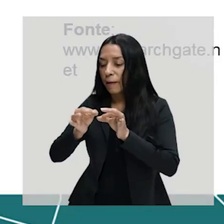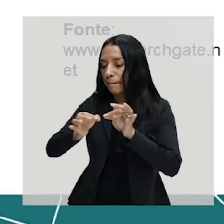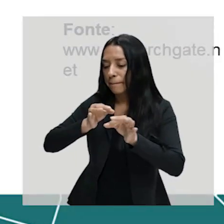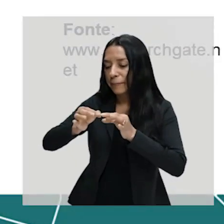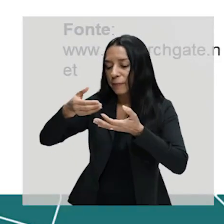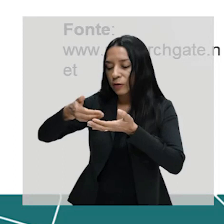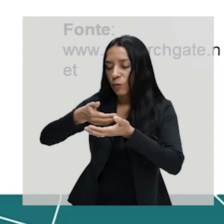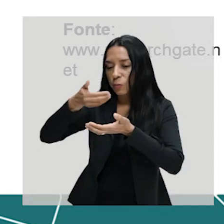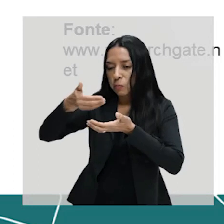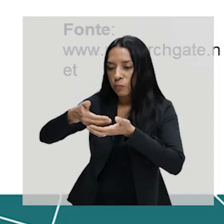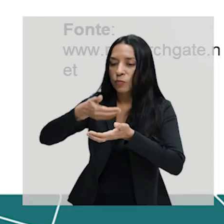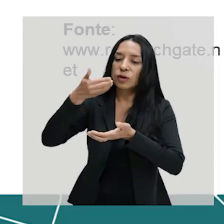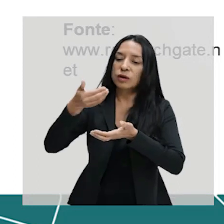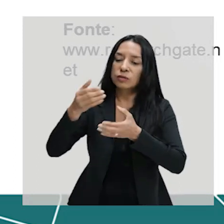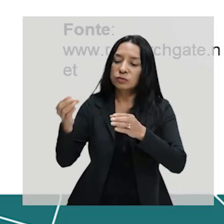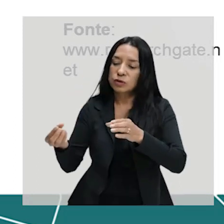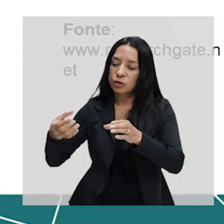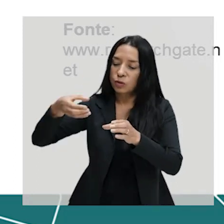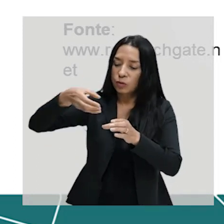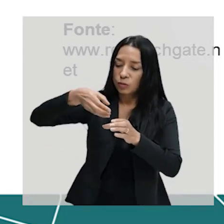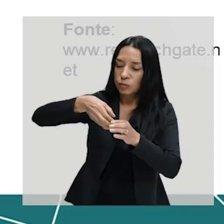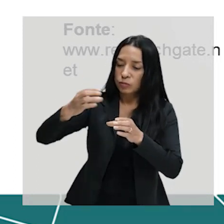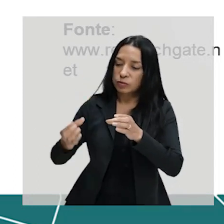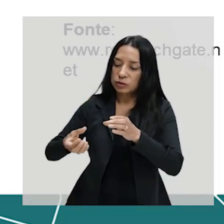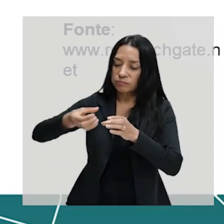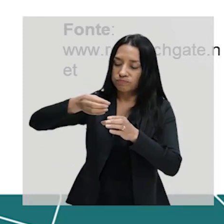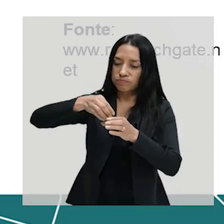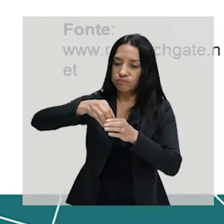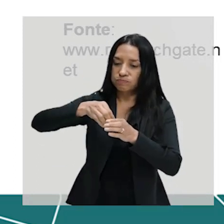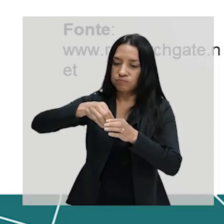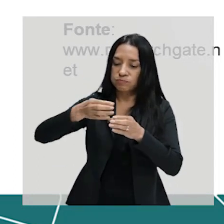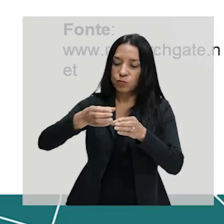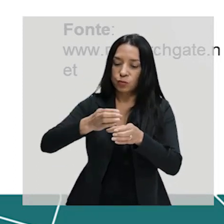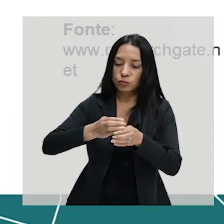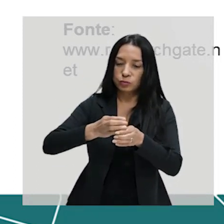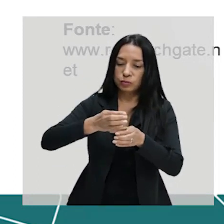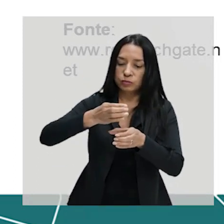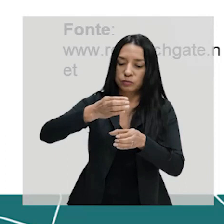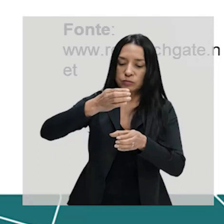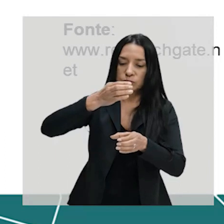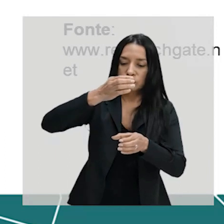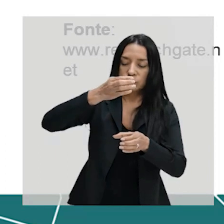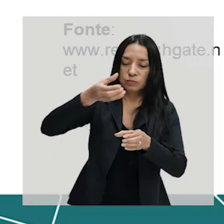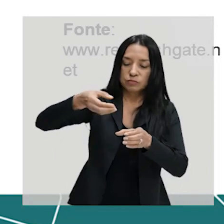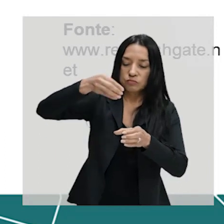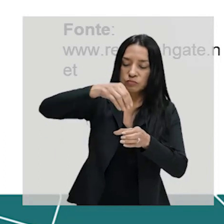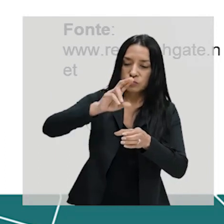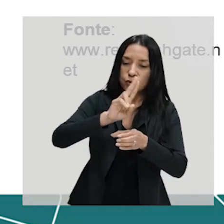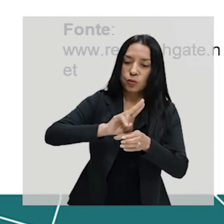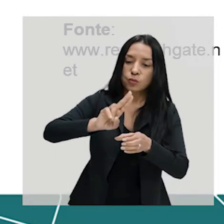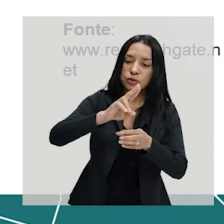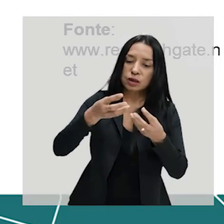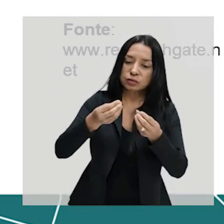erlemaia tá que é um tipo de tubo de vidro ou recipiente que é usado muito